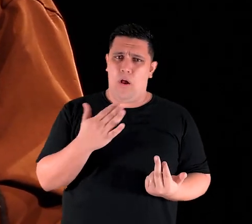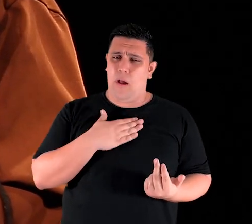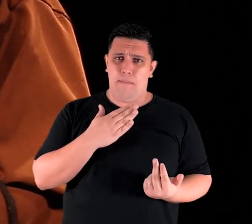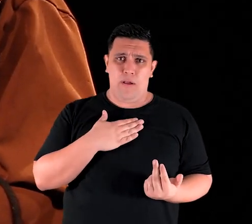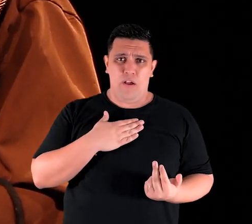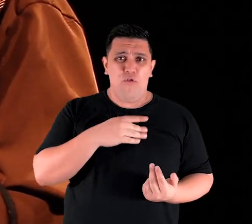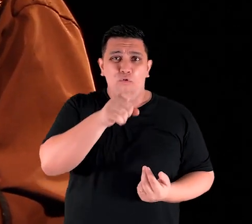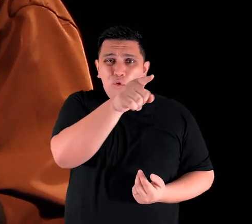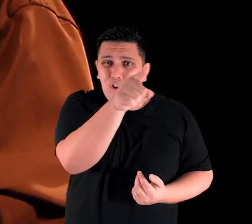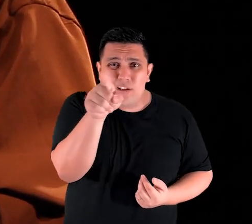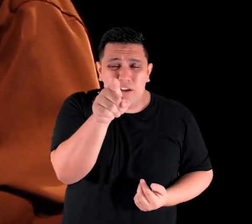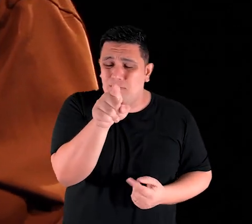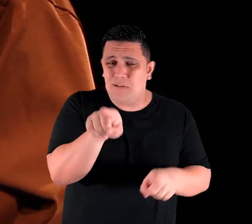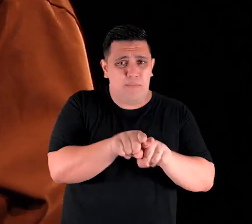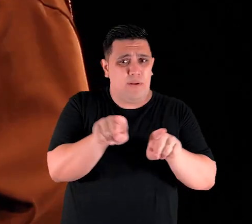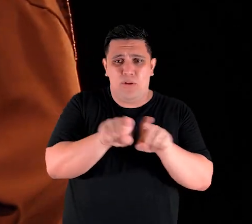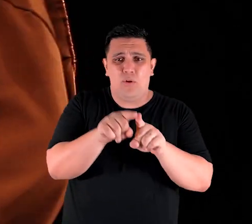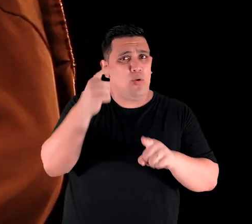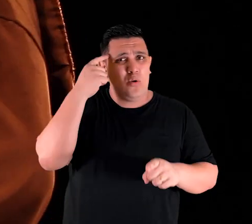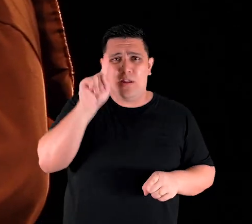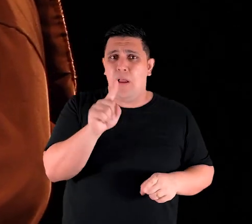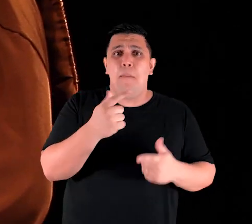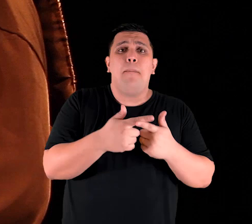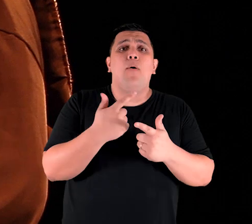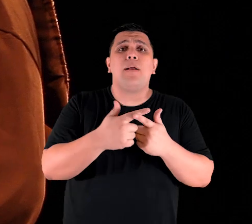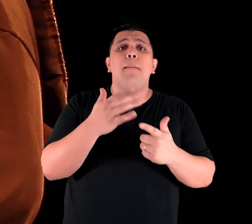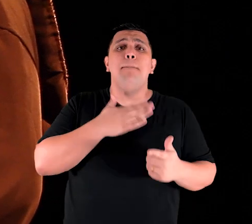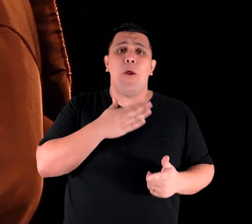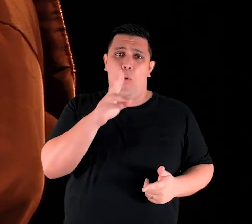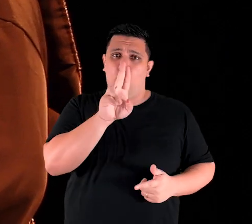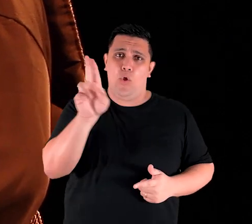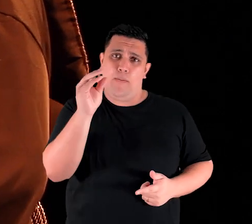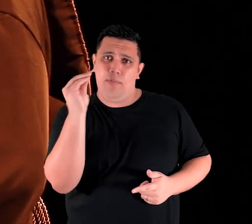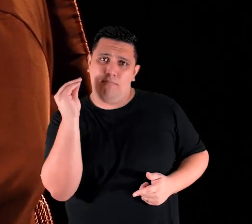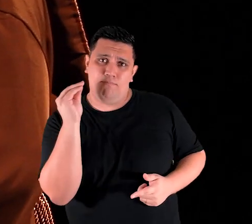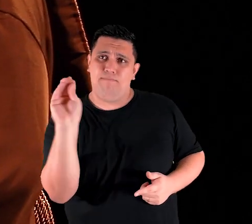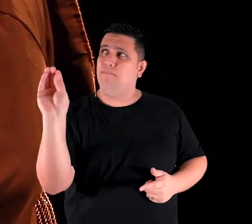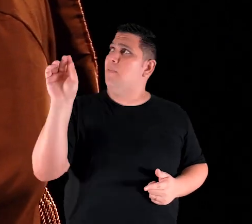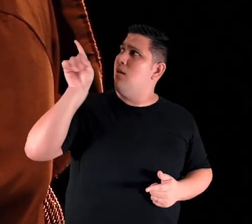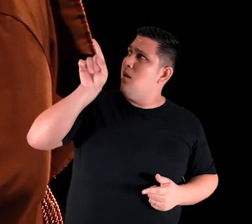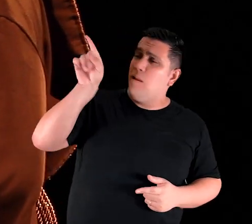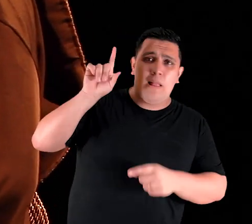nem vocês sabem por que meu nome está ali.